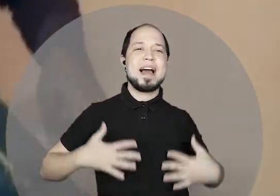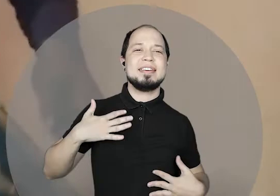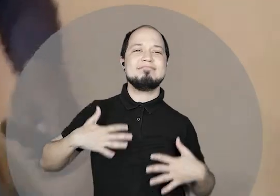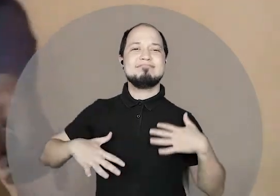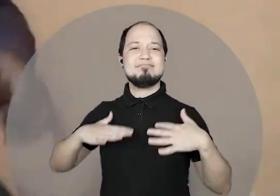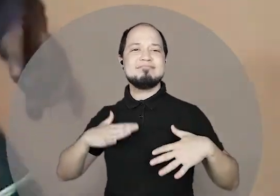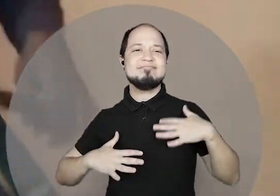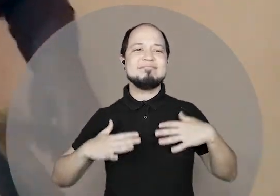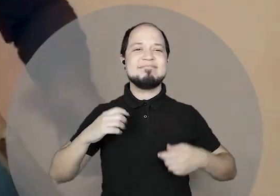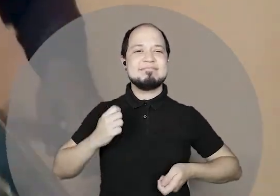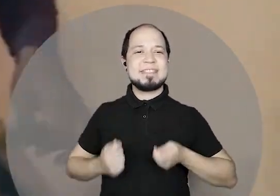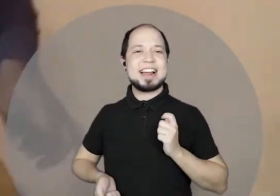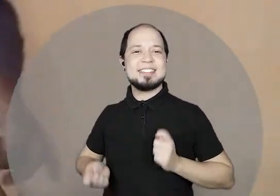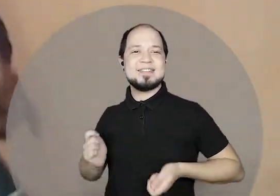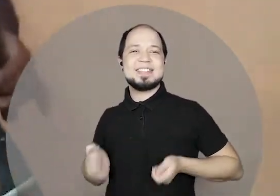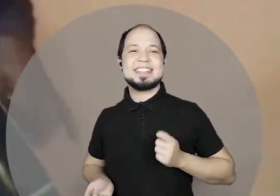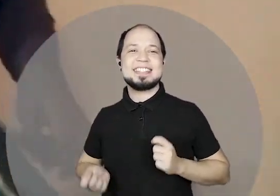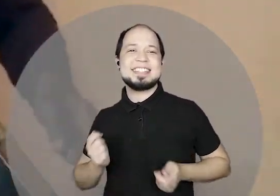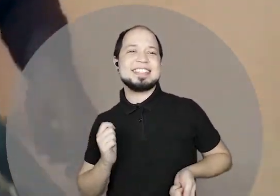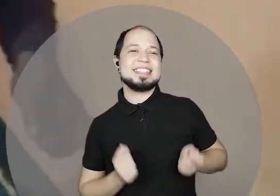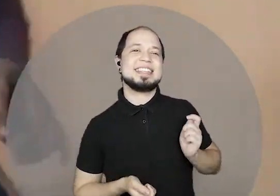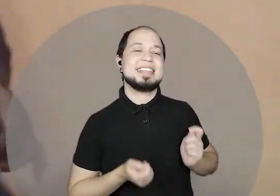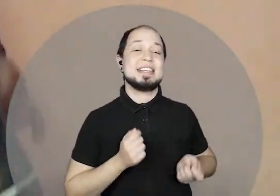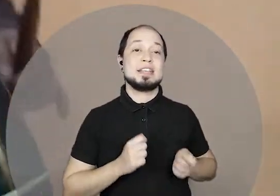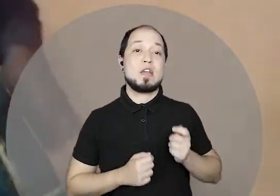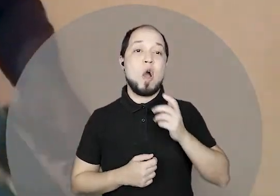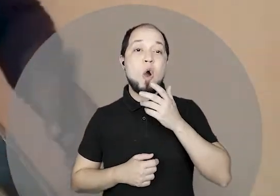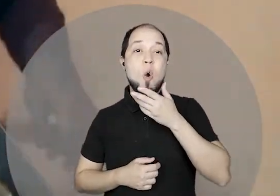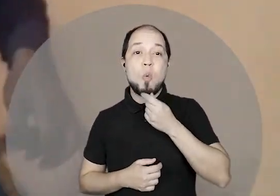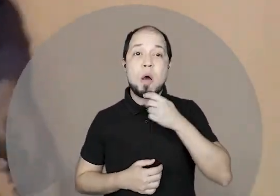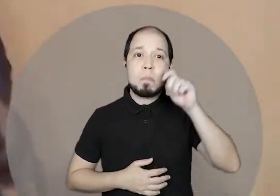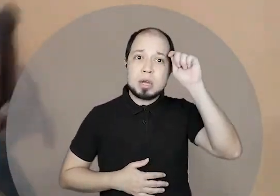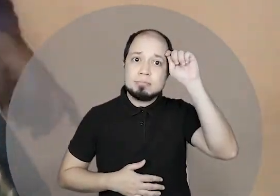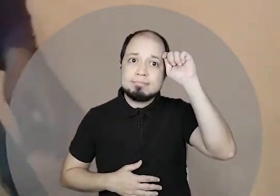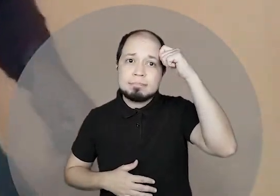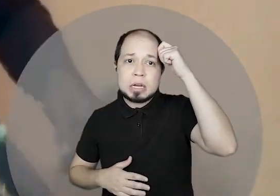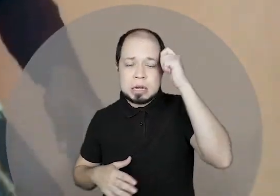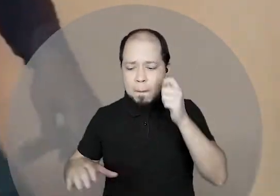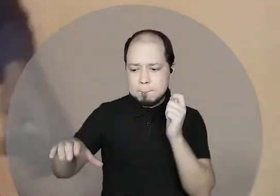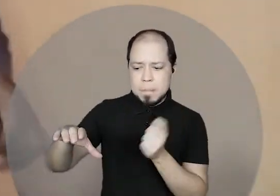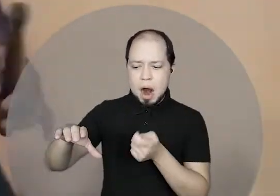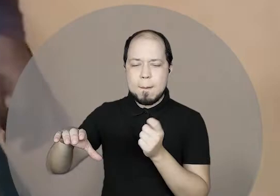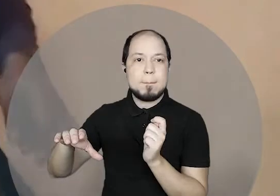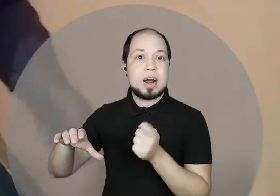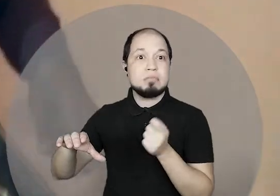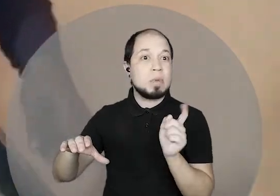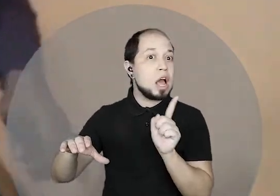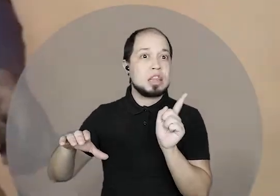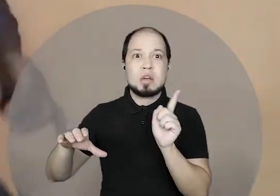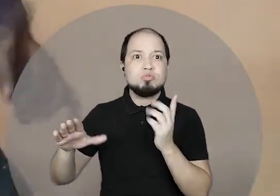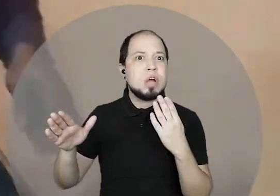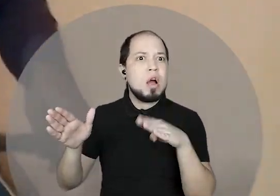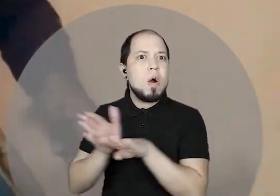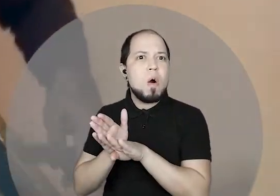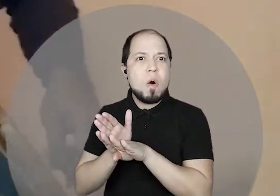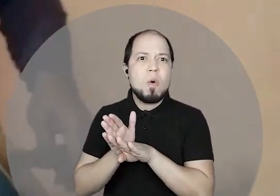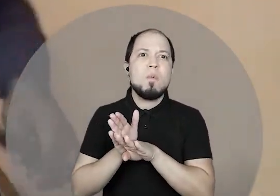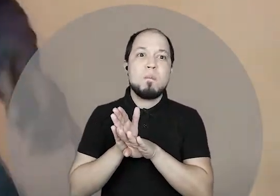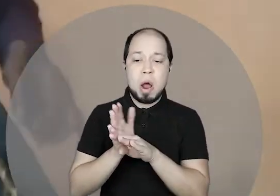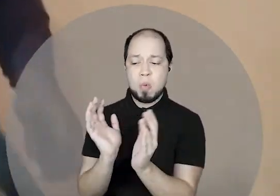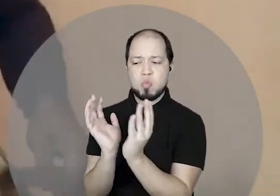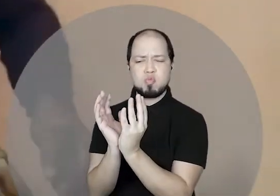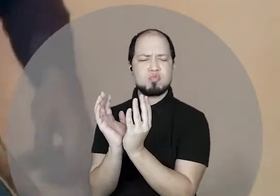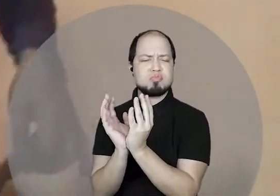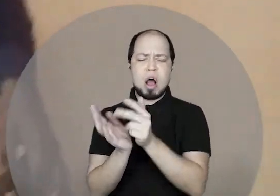saia, balança o corpo, balança a saia. Negro do Pumba ainda não chegou, negro do Pumba ainda não chegou, no